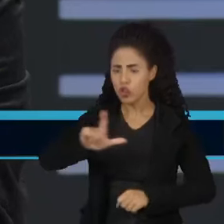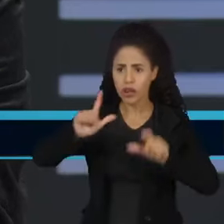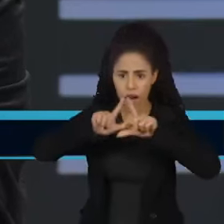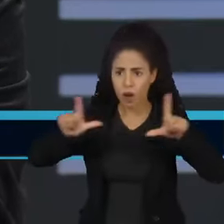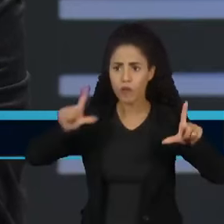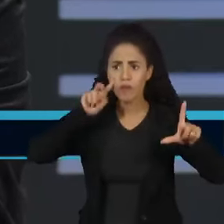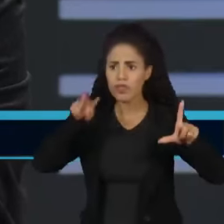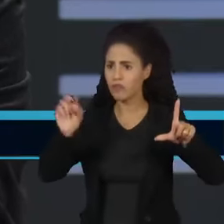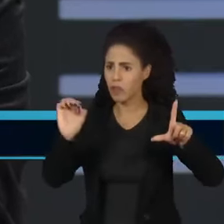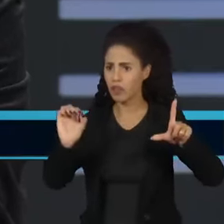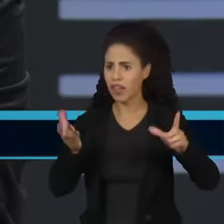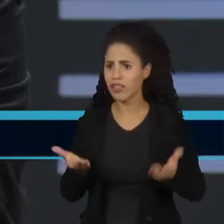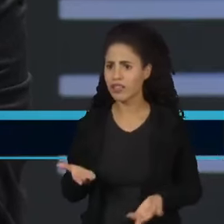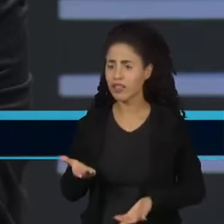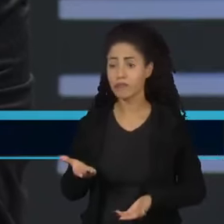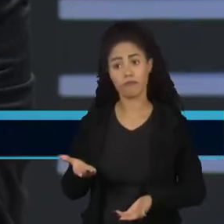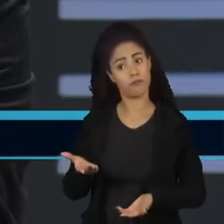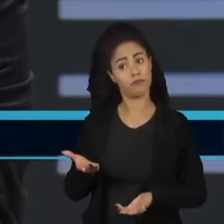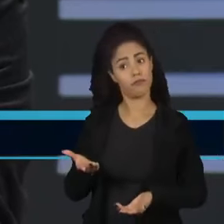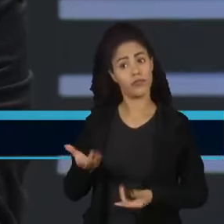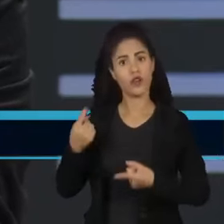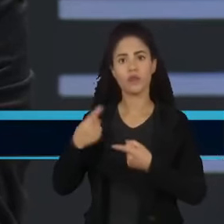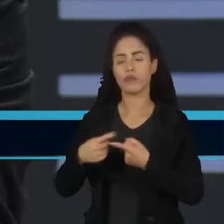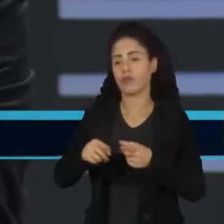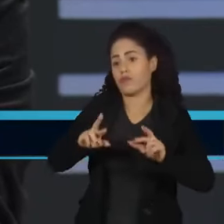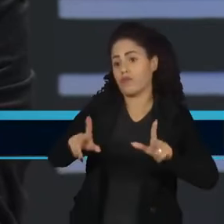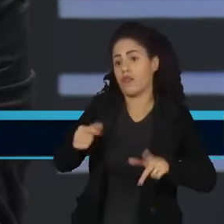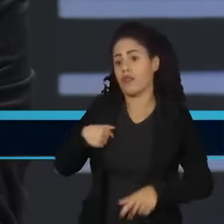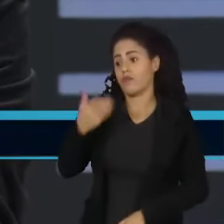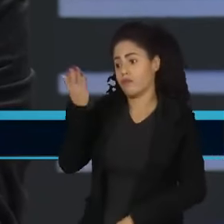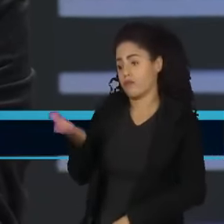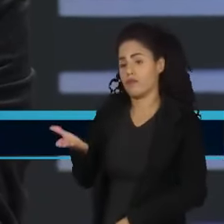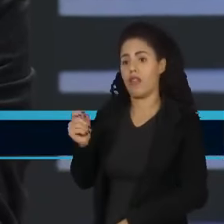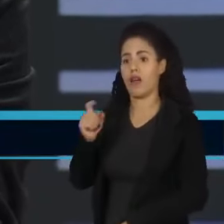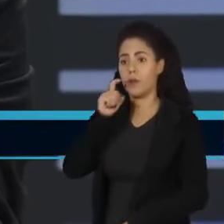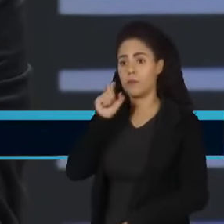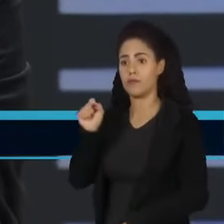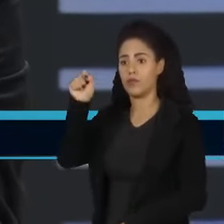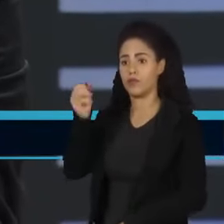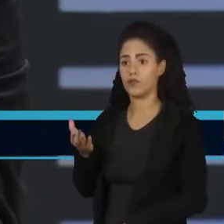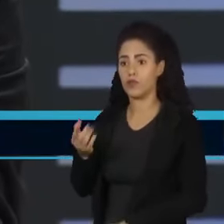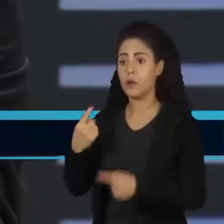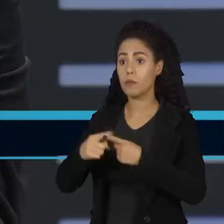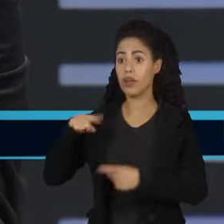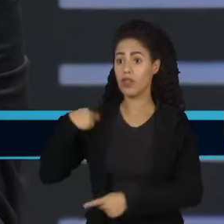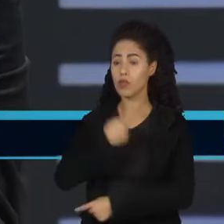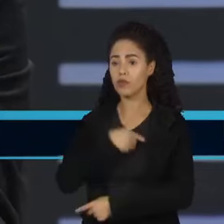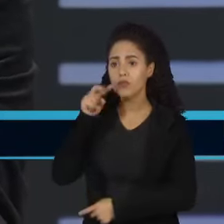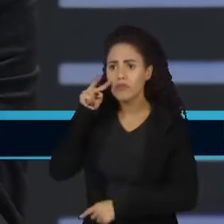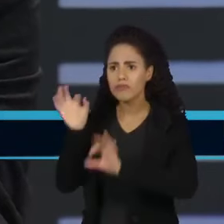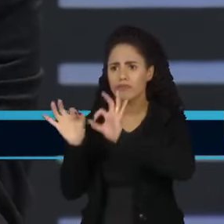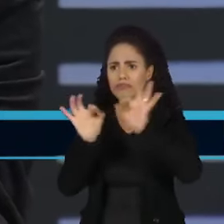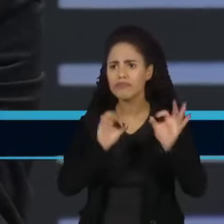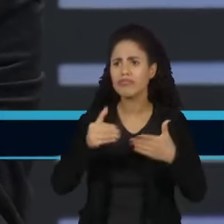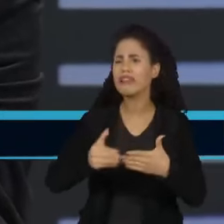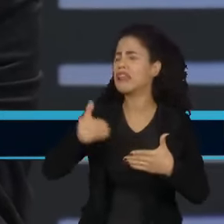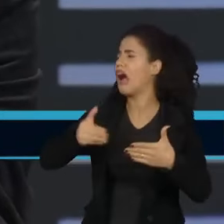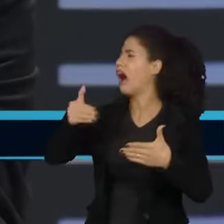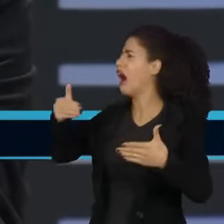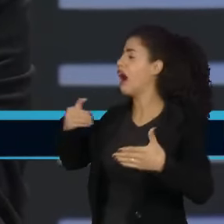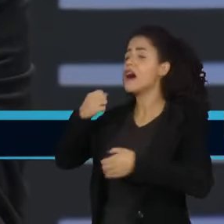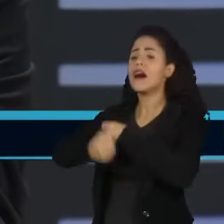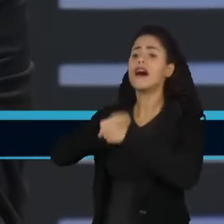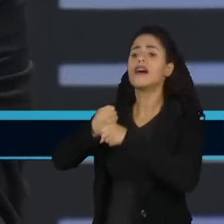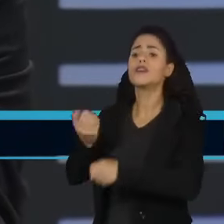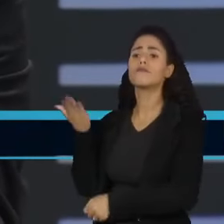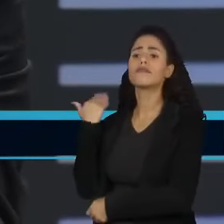o Celso Amorim voltou e falou tudo ao contrário para o presidente. Que nós estamos assistindo, não agora, desde o ano